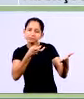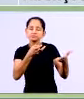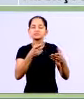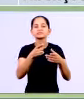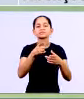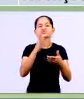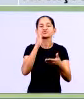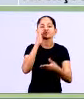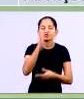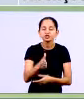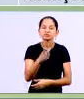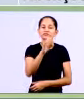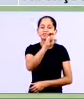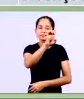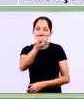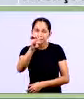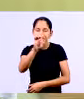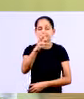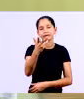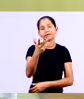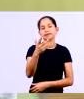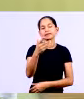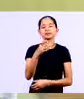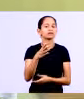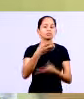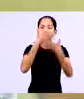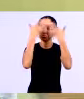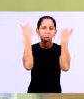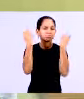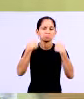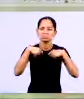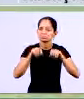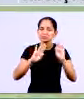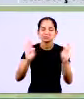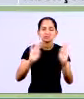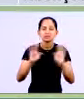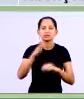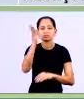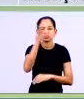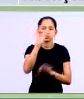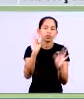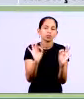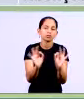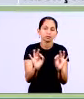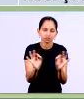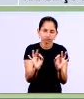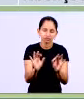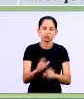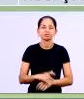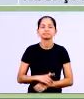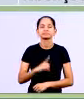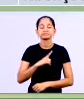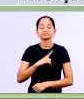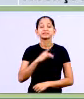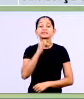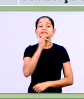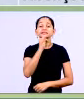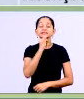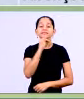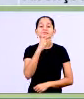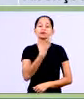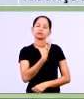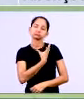que foram dobradas, duplicadas, esquece. Não precisa mais colocar o acento. Por exemplo, aqui,